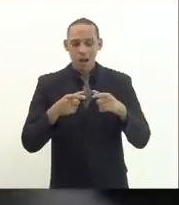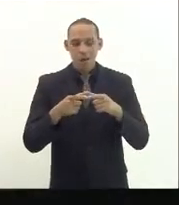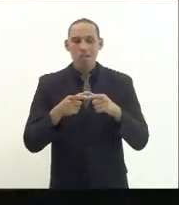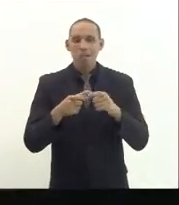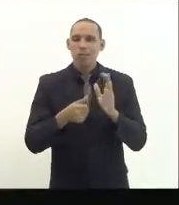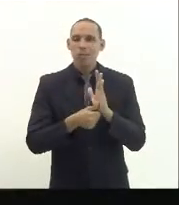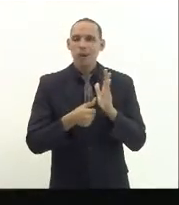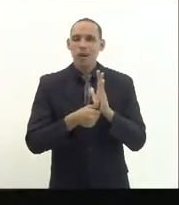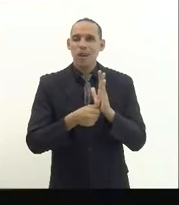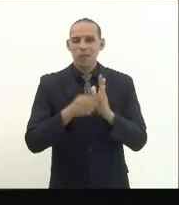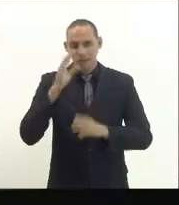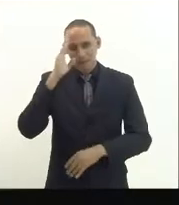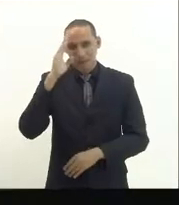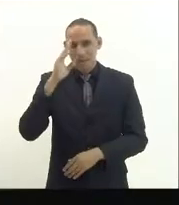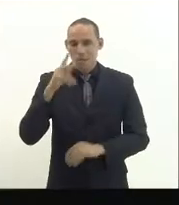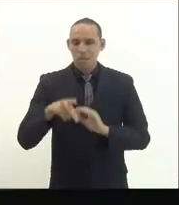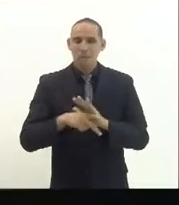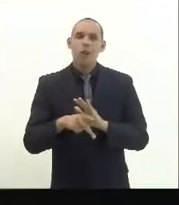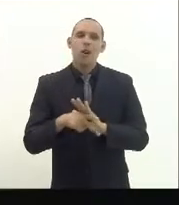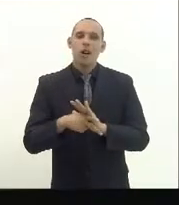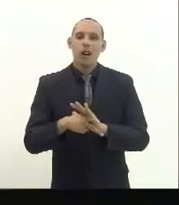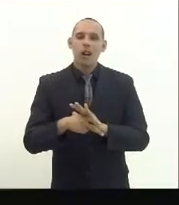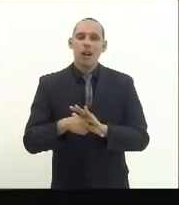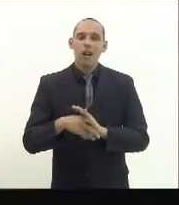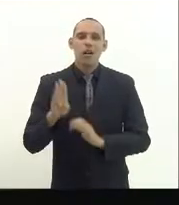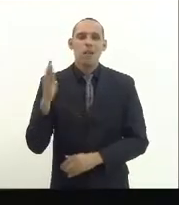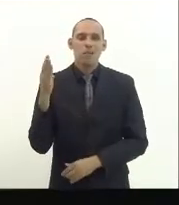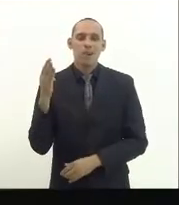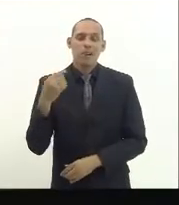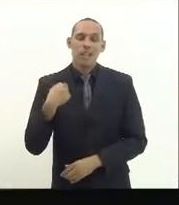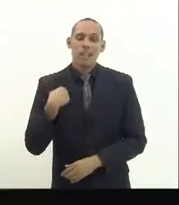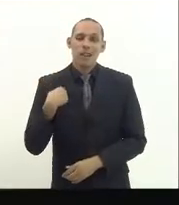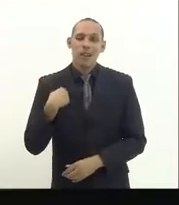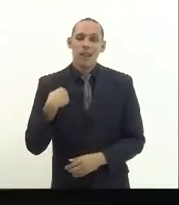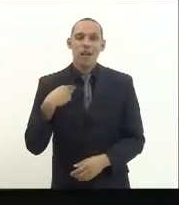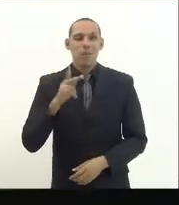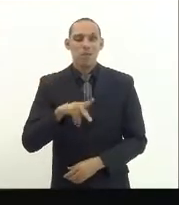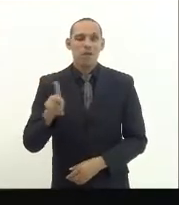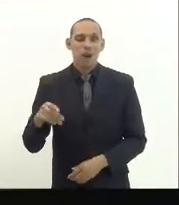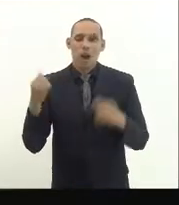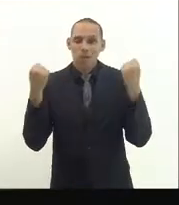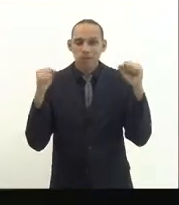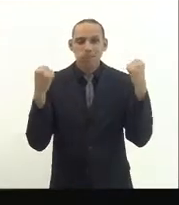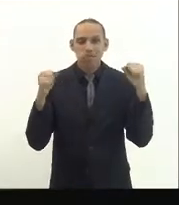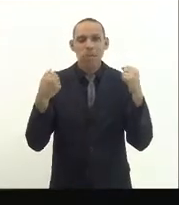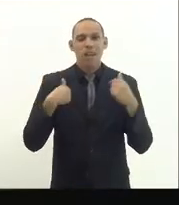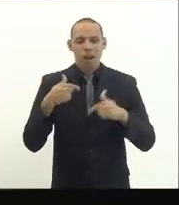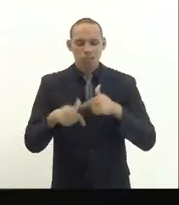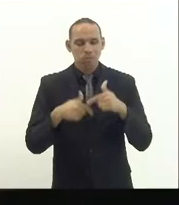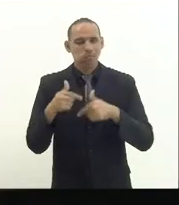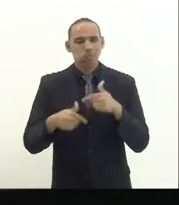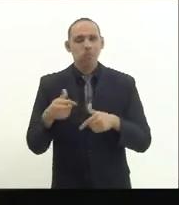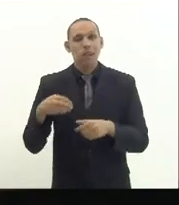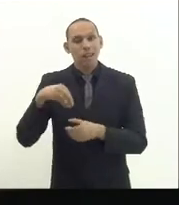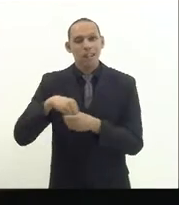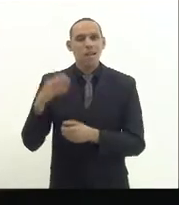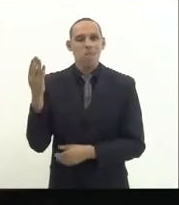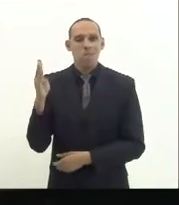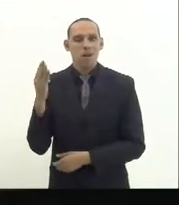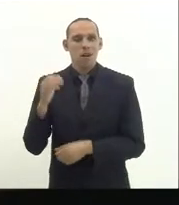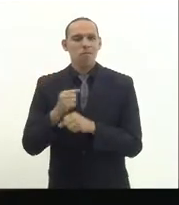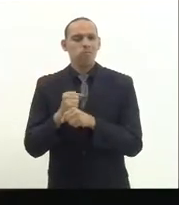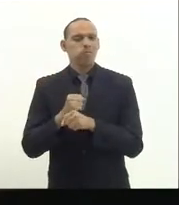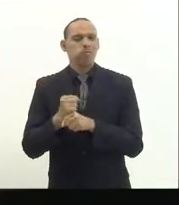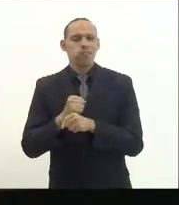hoje do Botafogo Eu sou professor de Educação Física trabalhei muito tempo no Botafogo